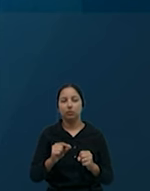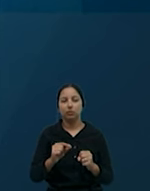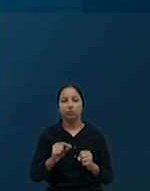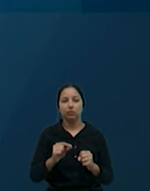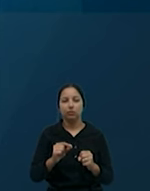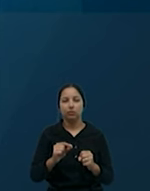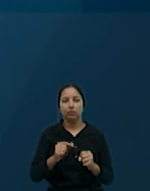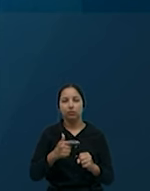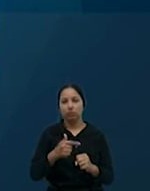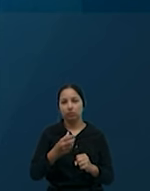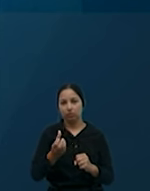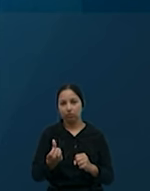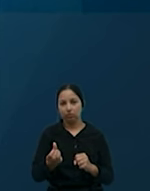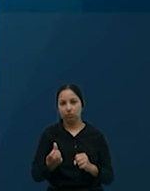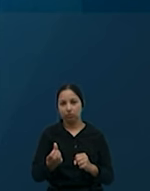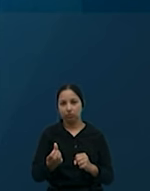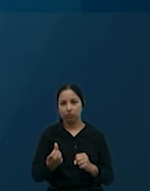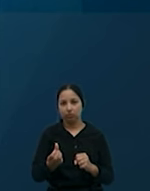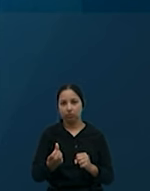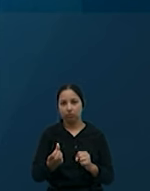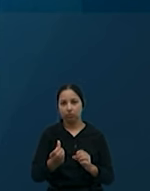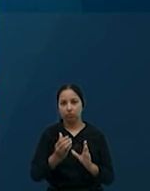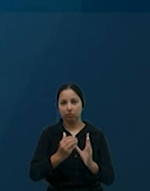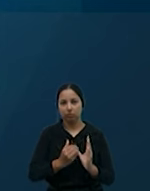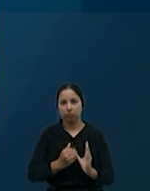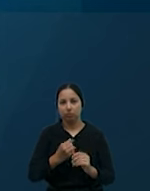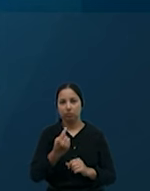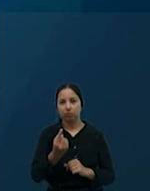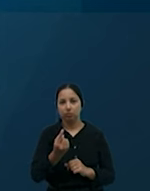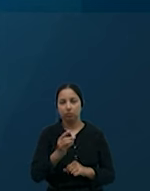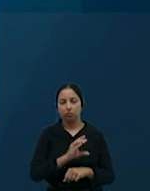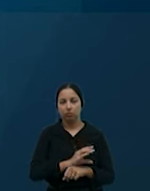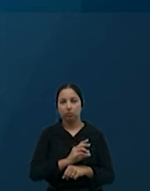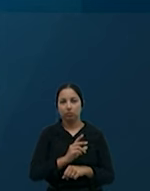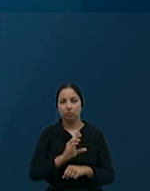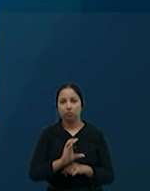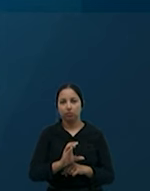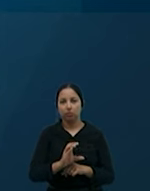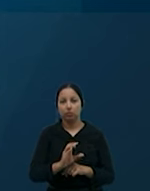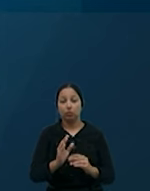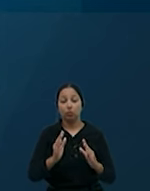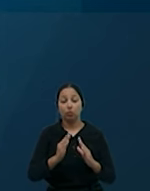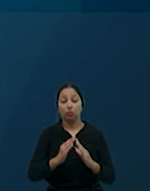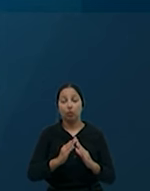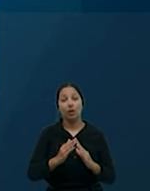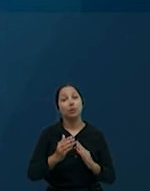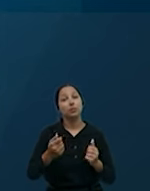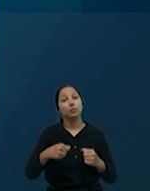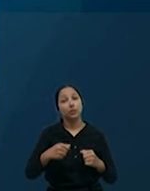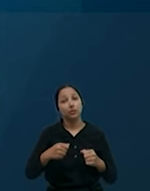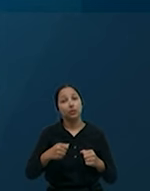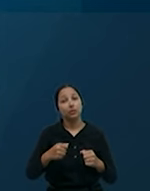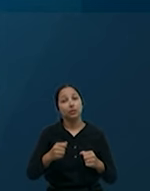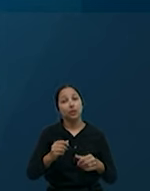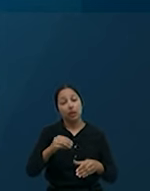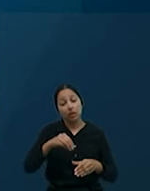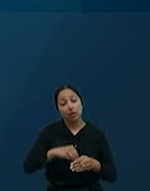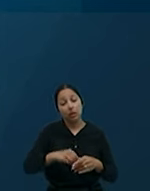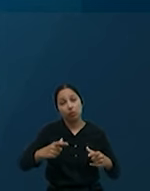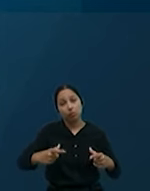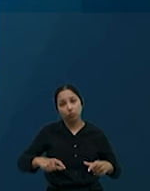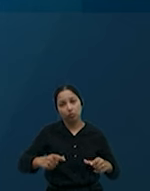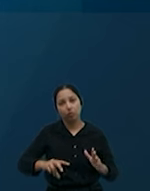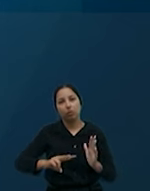76 e parágrafo 1 do Código Civil, na base territorial da entidade sindical autora e àqueles em